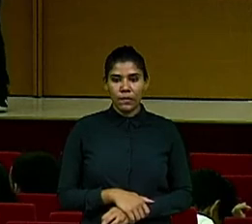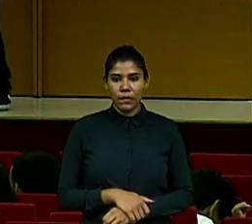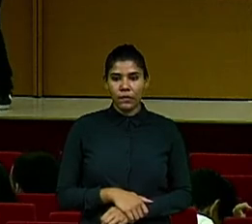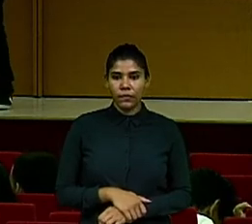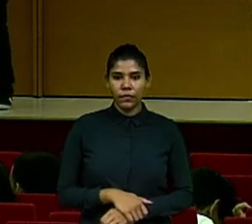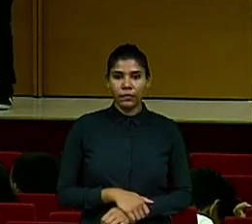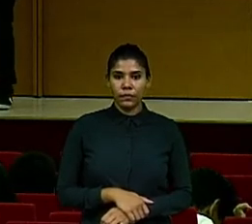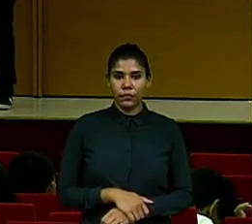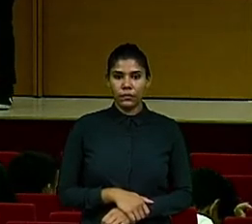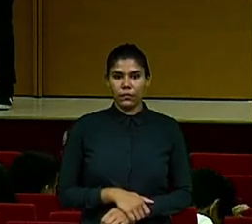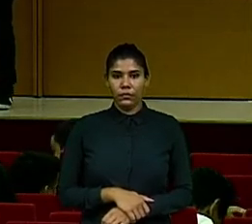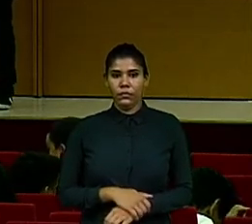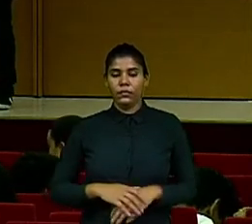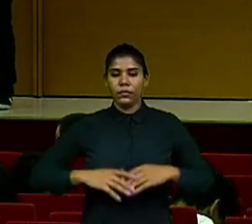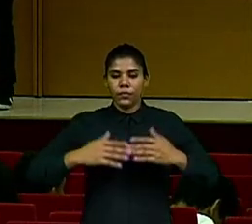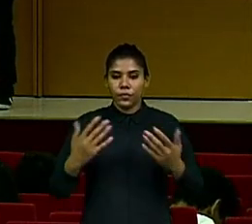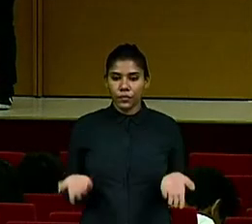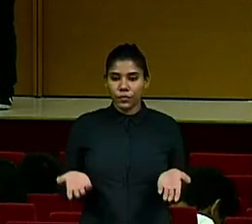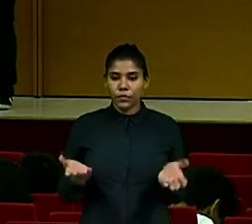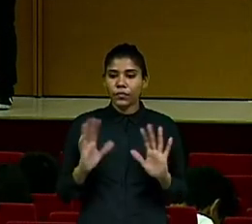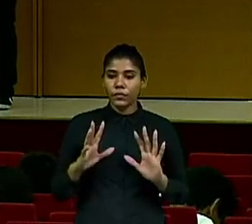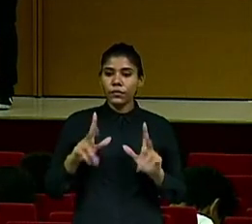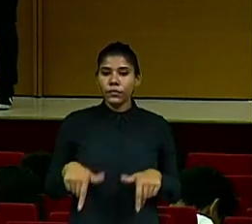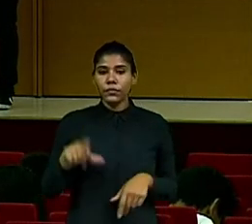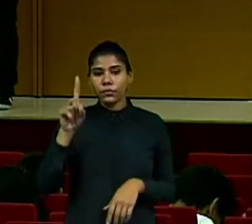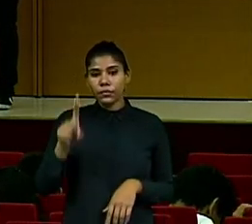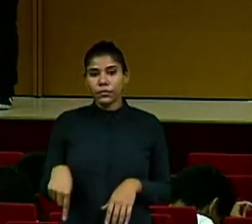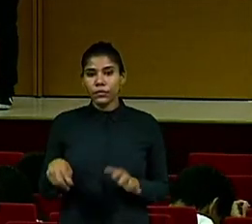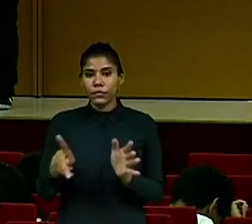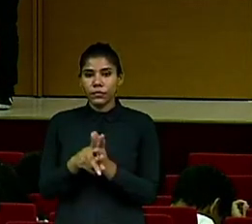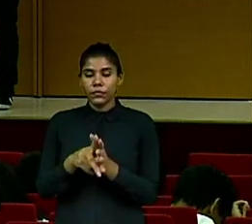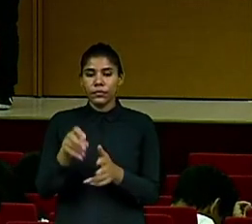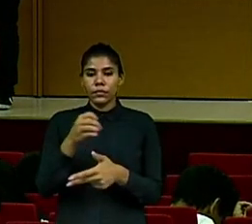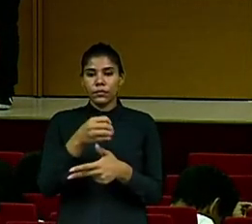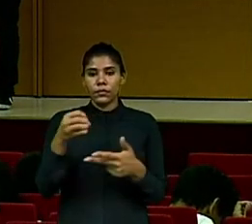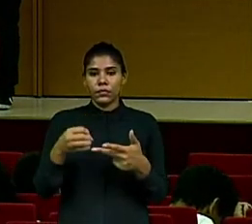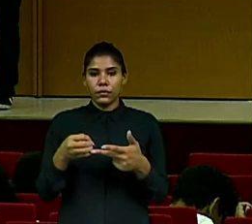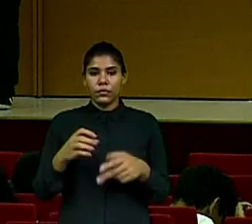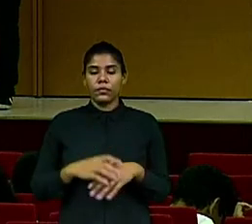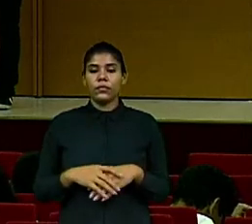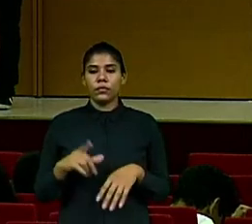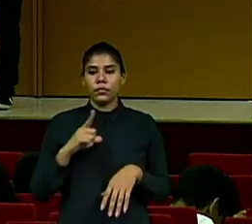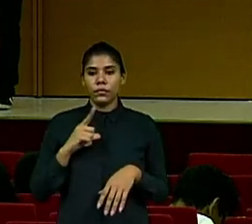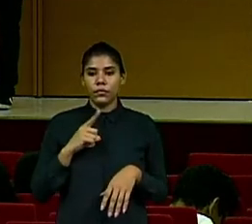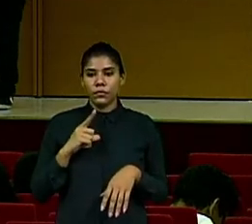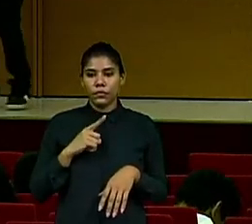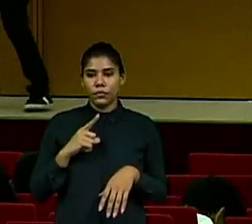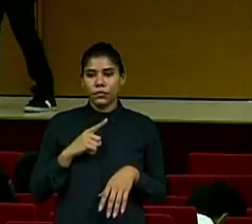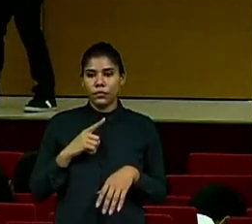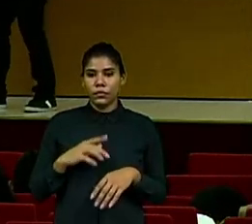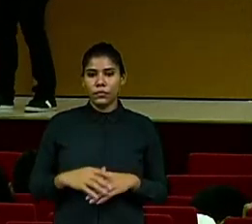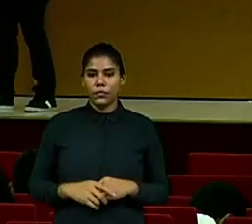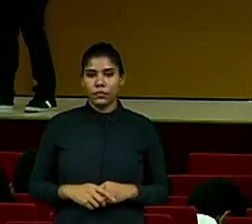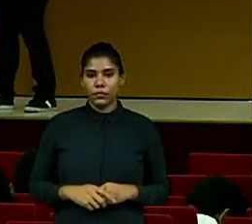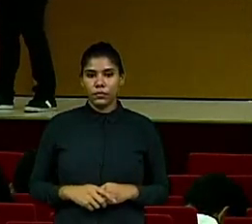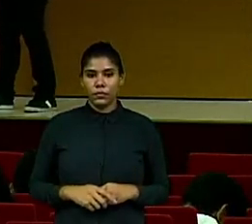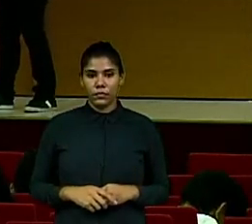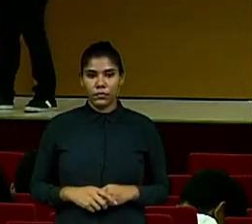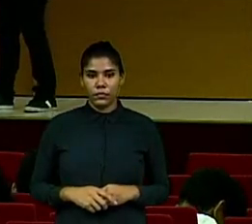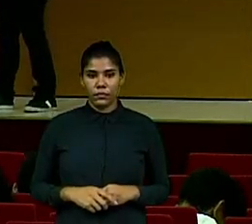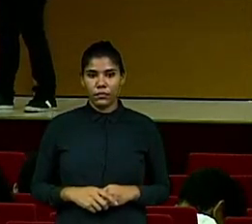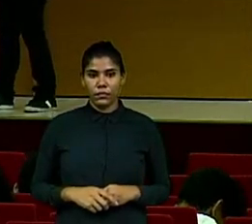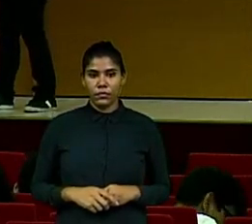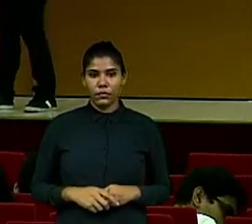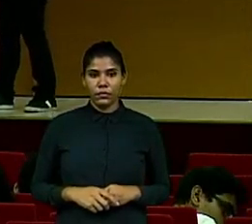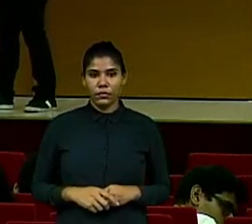Então pessoal Tudo isso aqui são questões do Enem o Enem cobra muito isso aqui é só sair comparando os